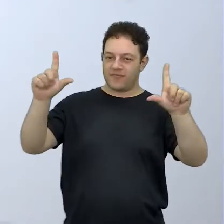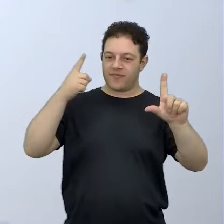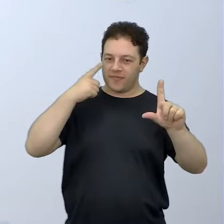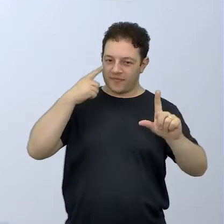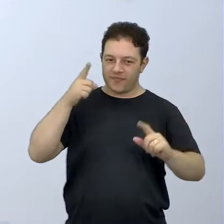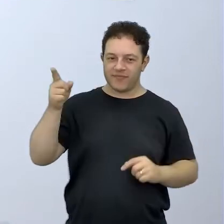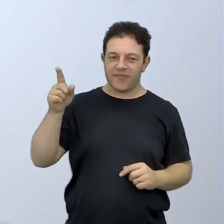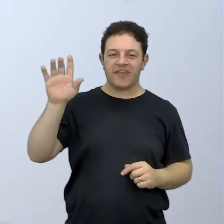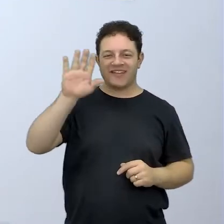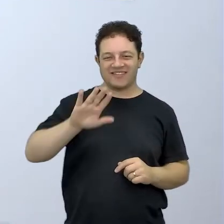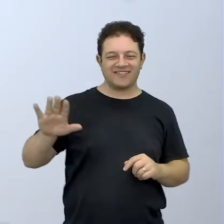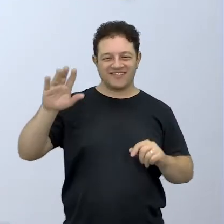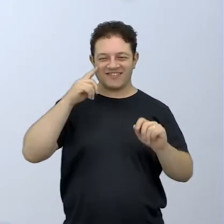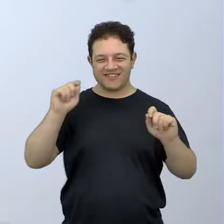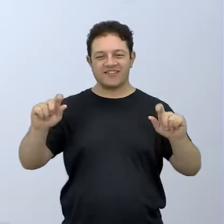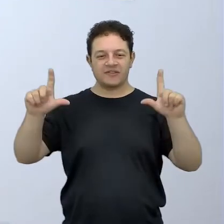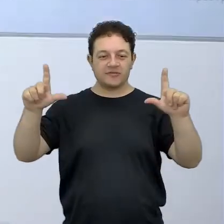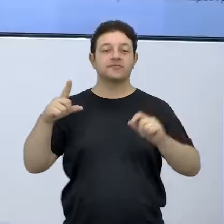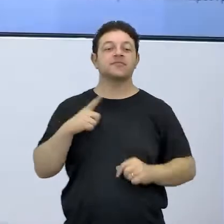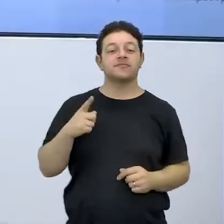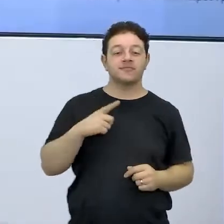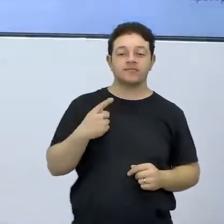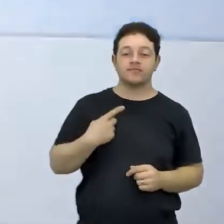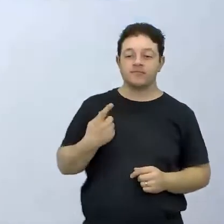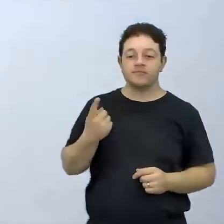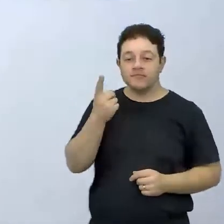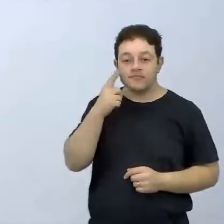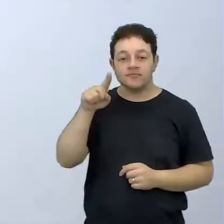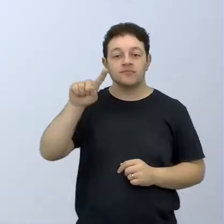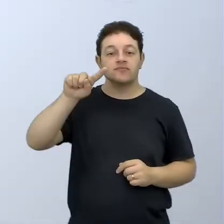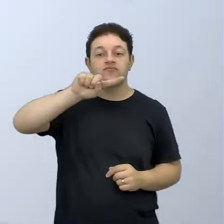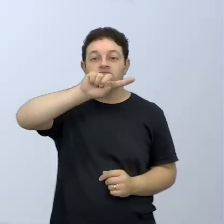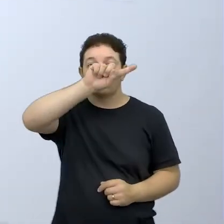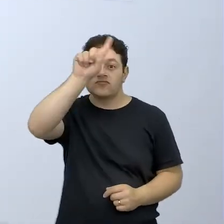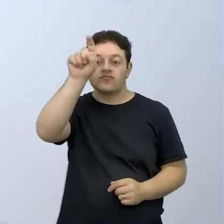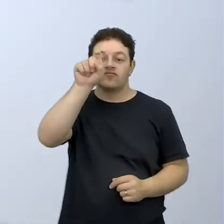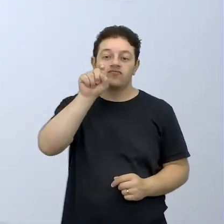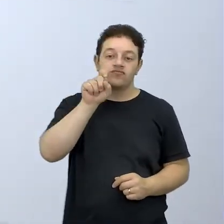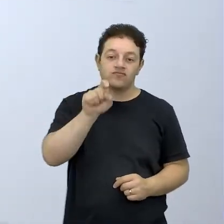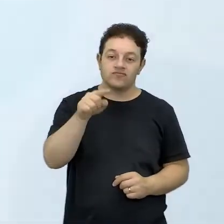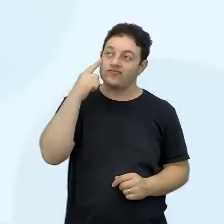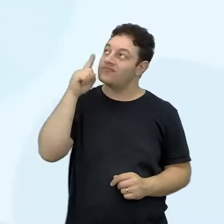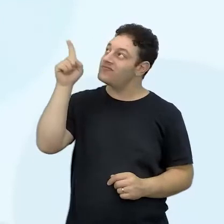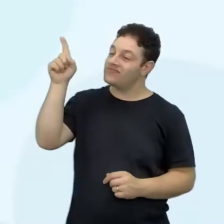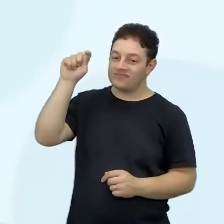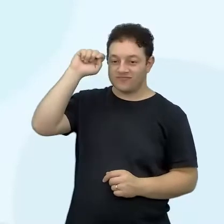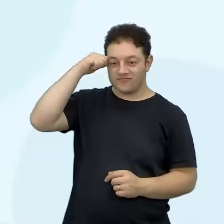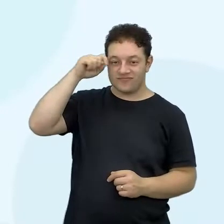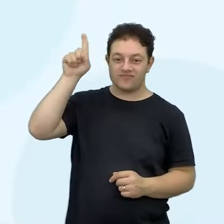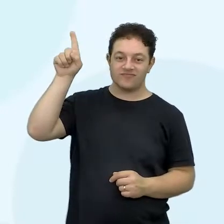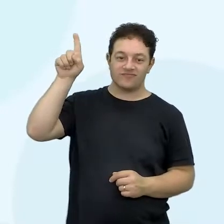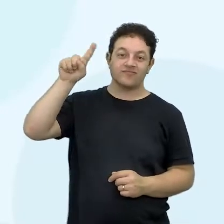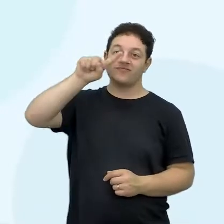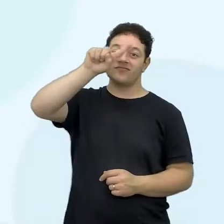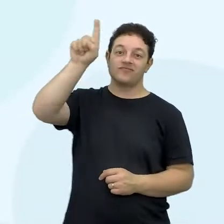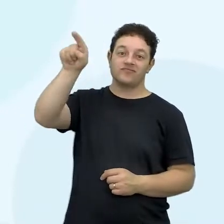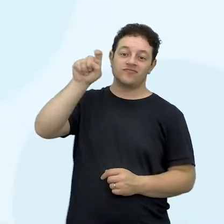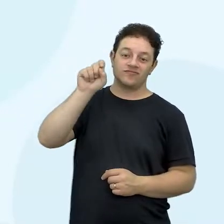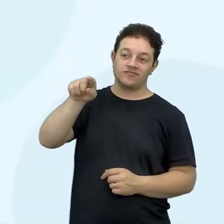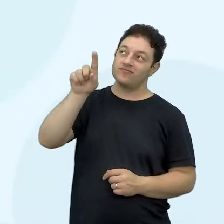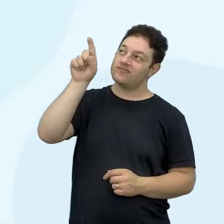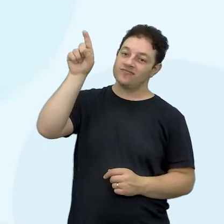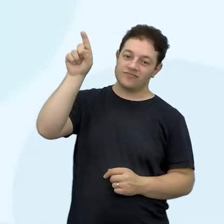na tela, né, vai aparecer para vocês, esse ponto de interrogação, né, vai aparecer aí para vocês, esse ponto de